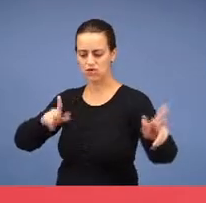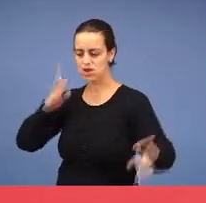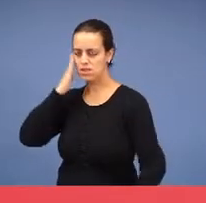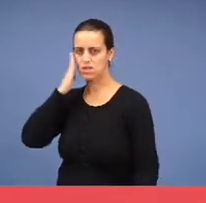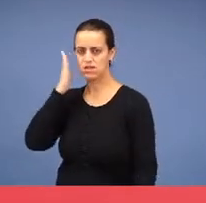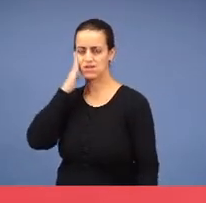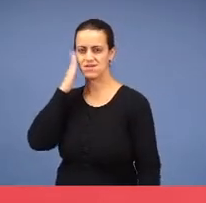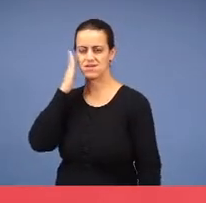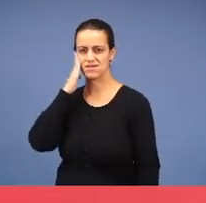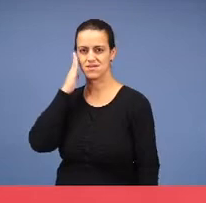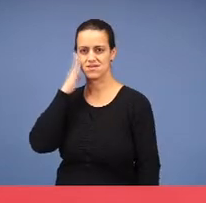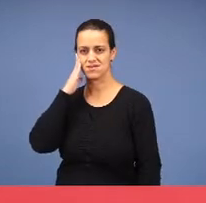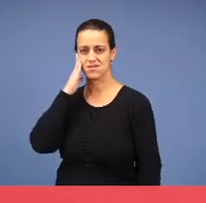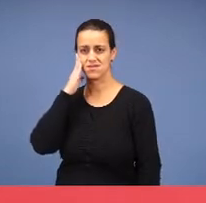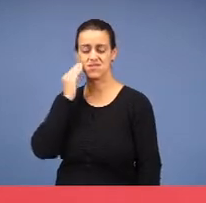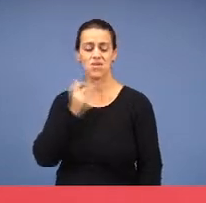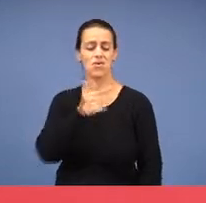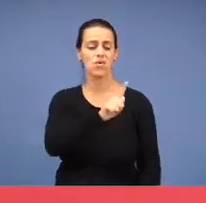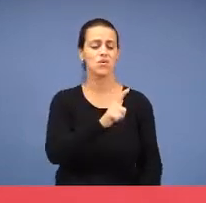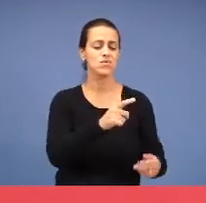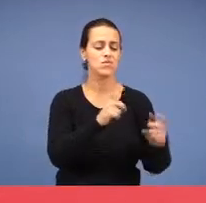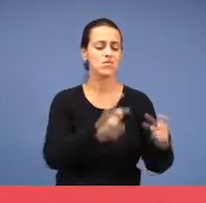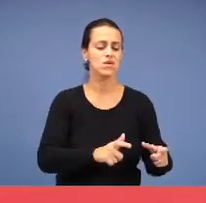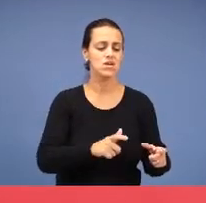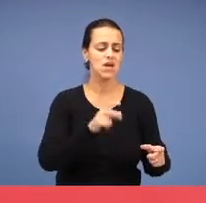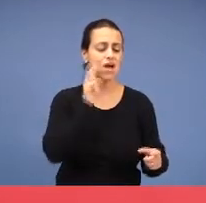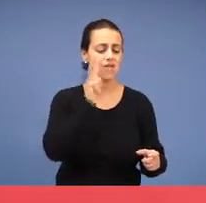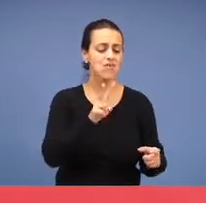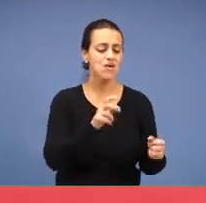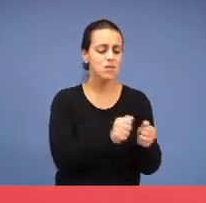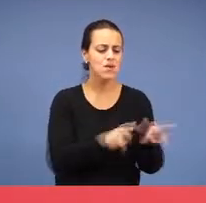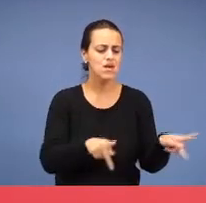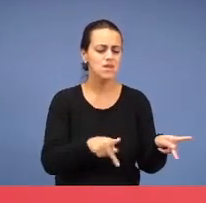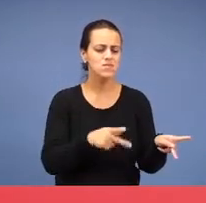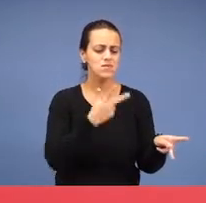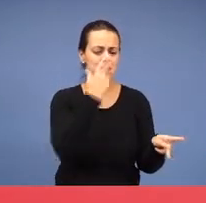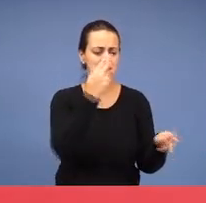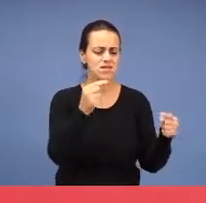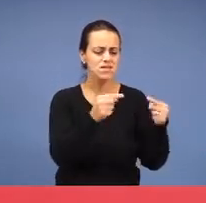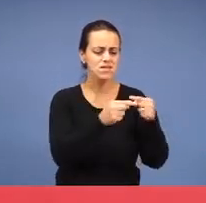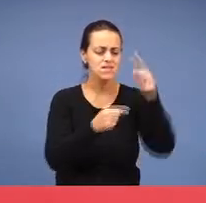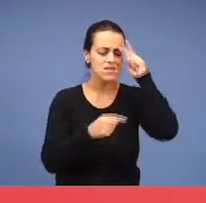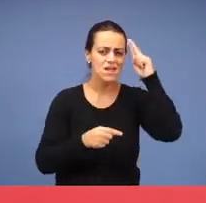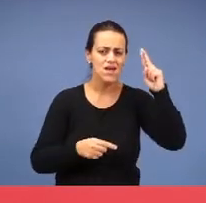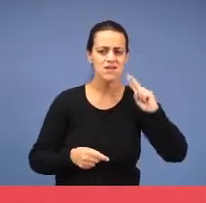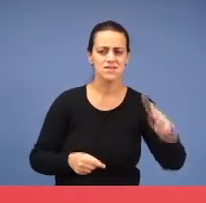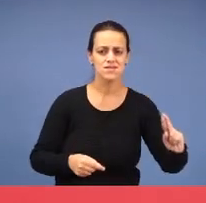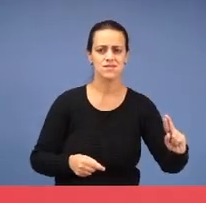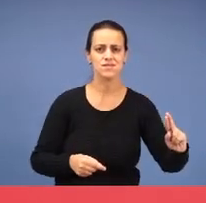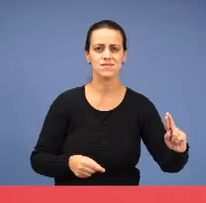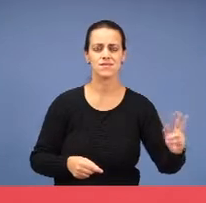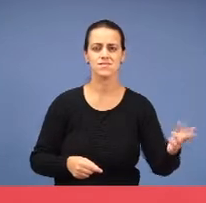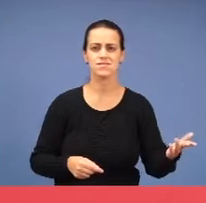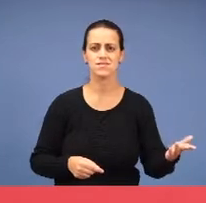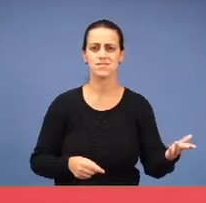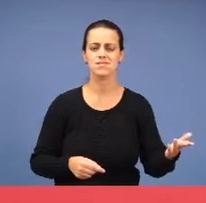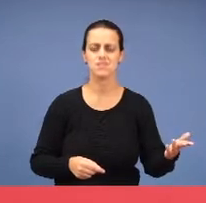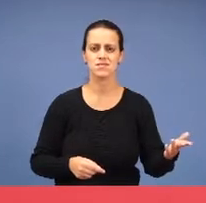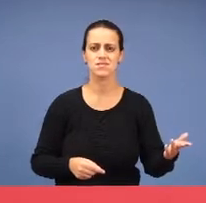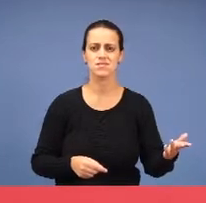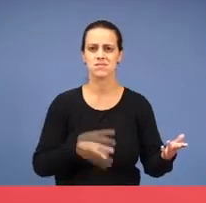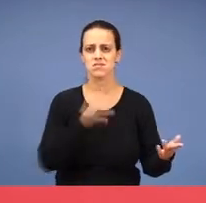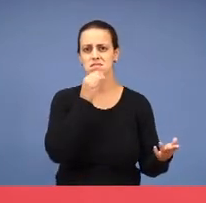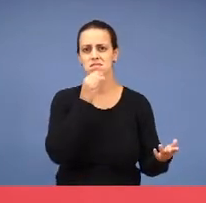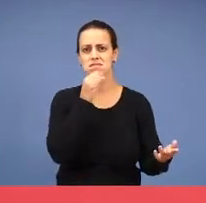Quando se fala em Apocalipse em qualquer lugar, é dentro da razão. Então, as primeiras cartas, você pega programas